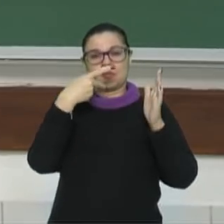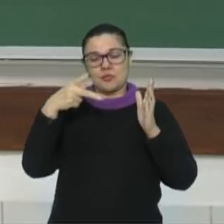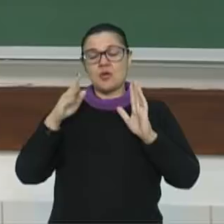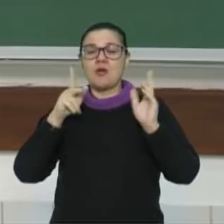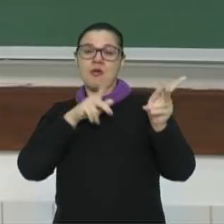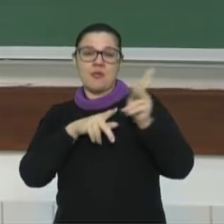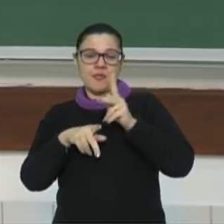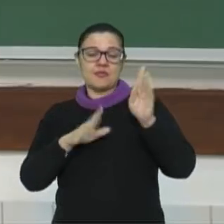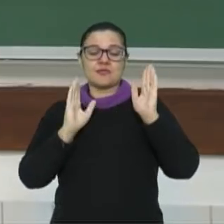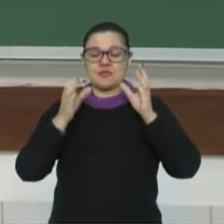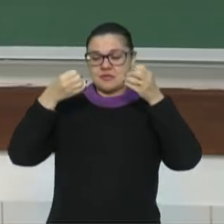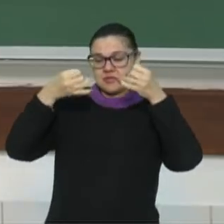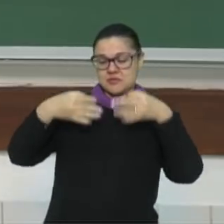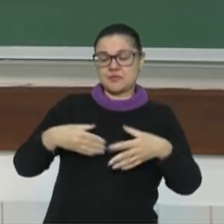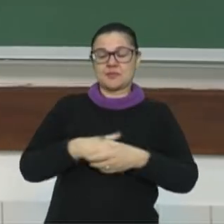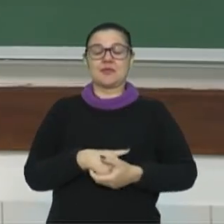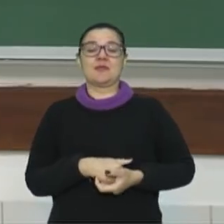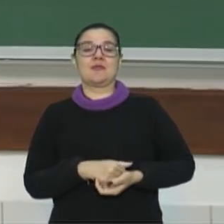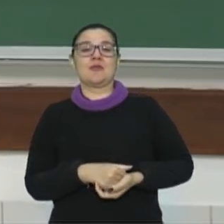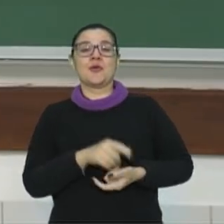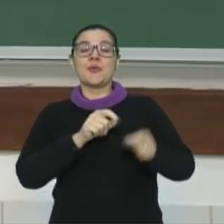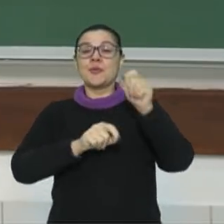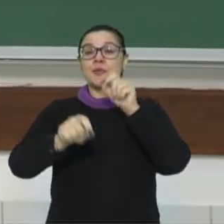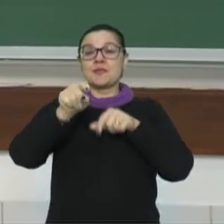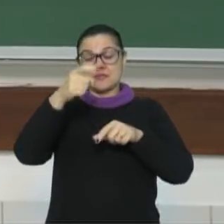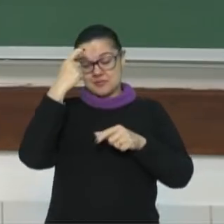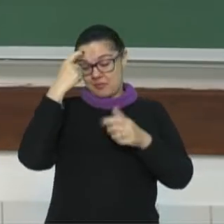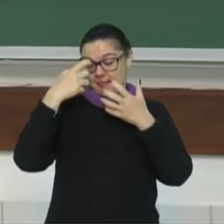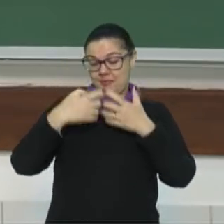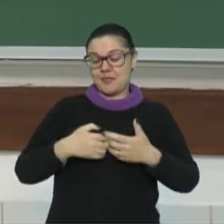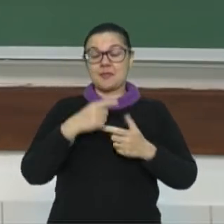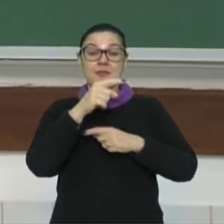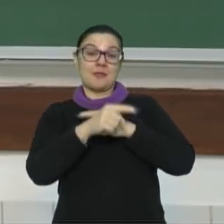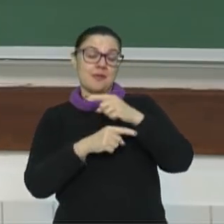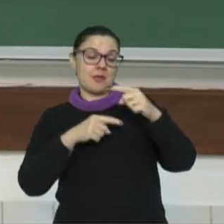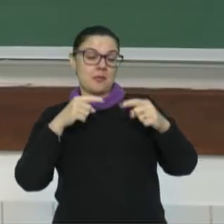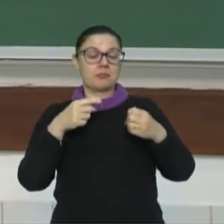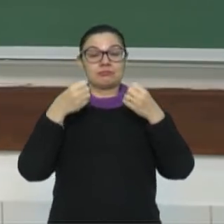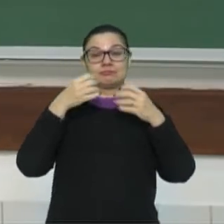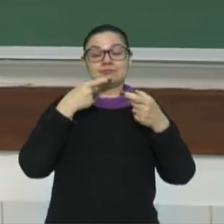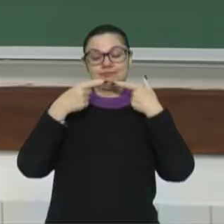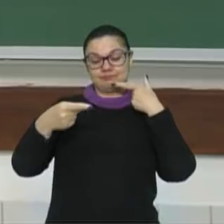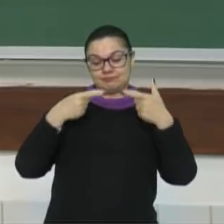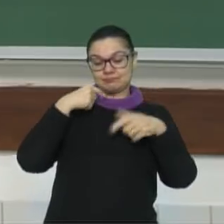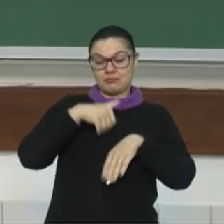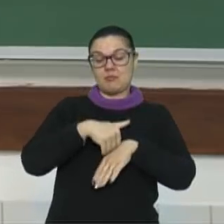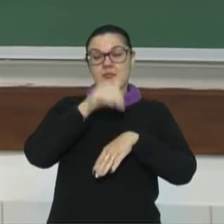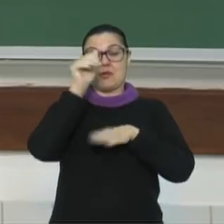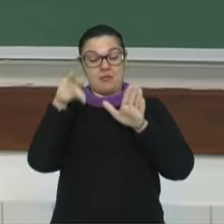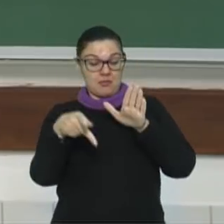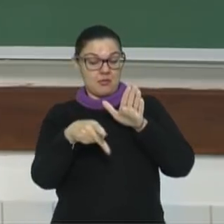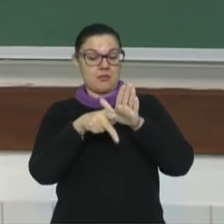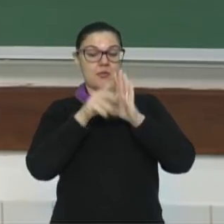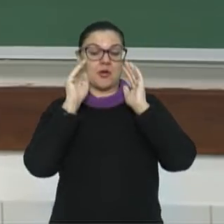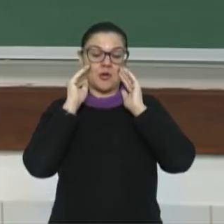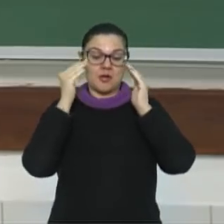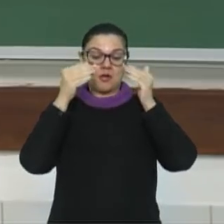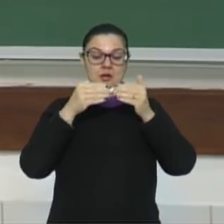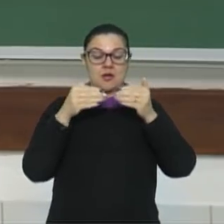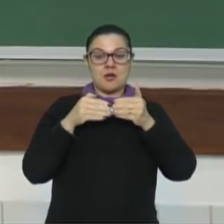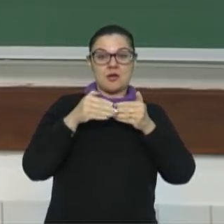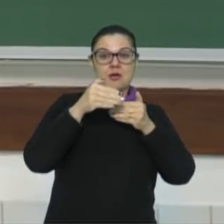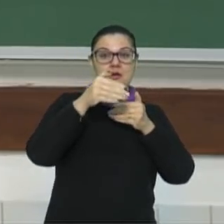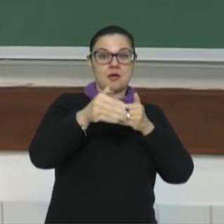pouco, mas eu quero que agora você faça o que você pensa, para depois a gente discutir isso com um pouquinho mais de propriedade, a partir de